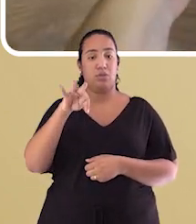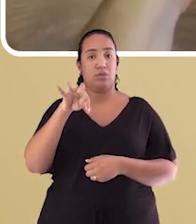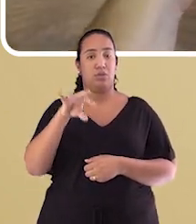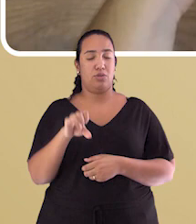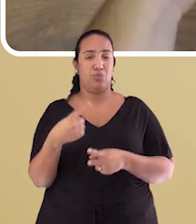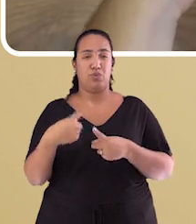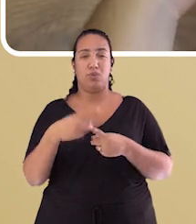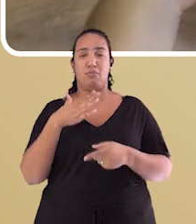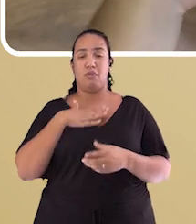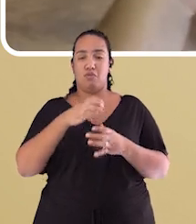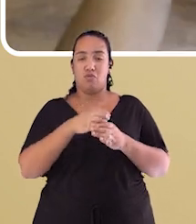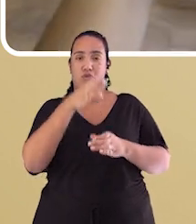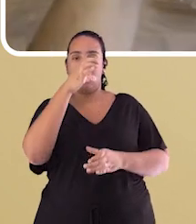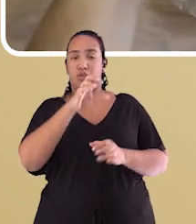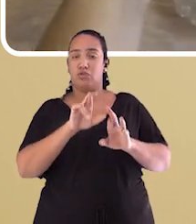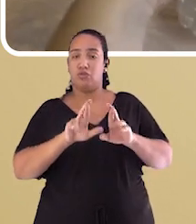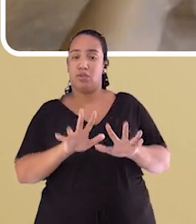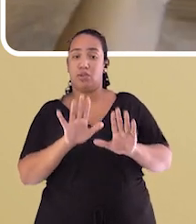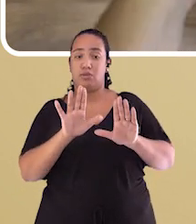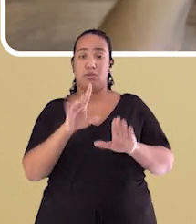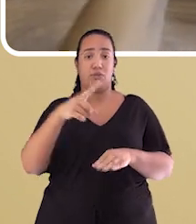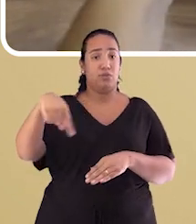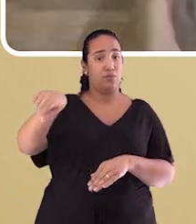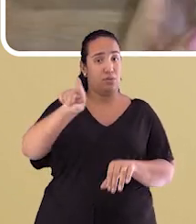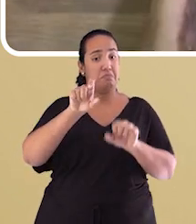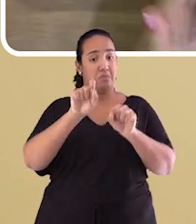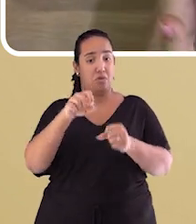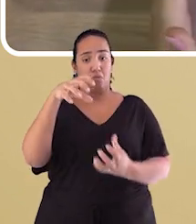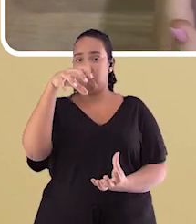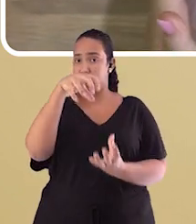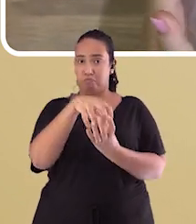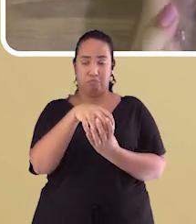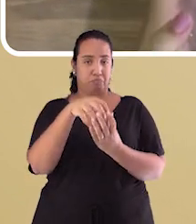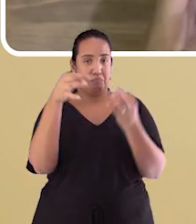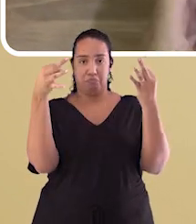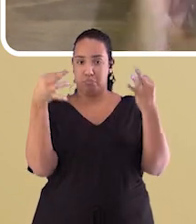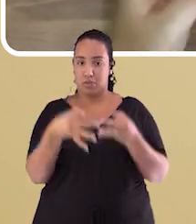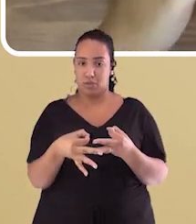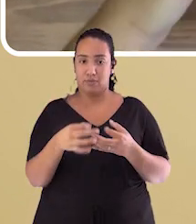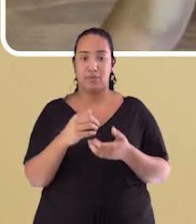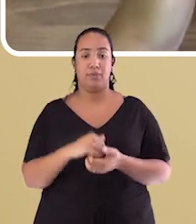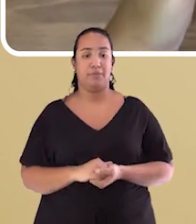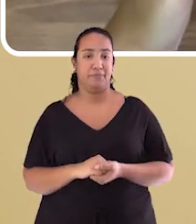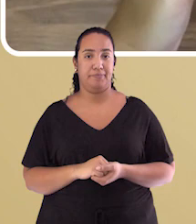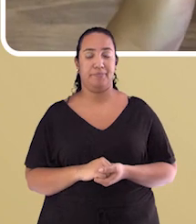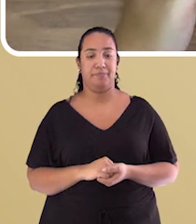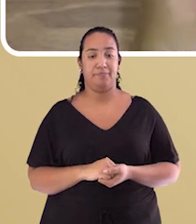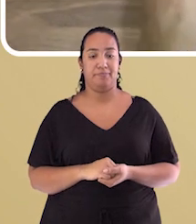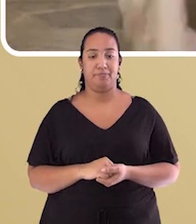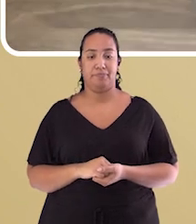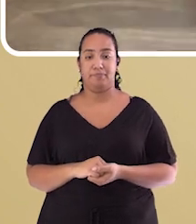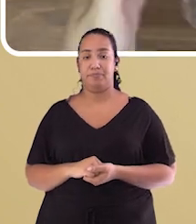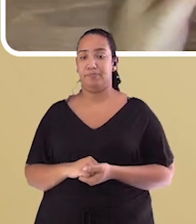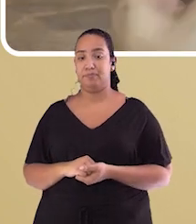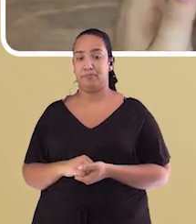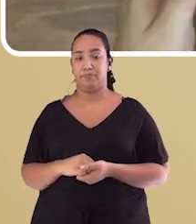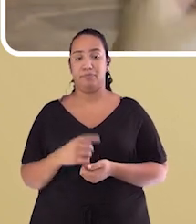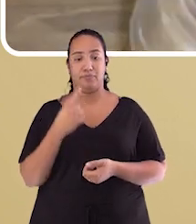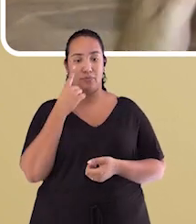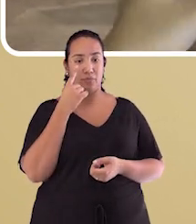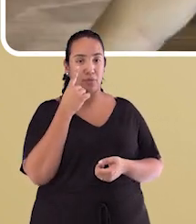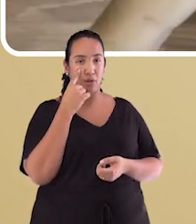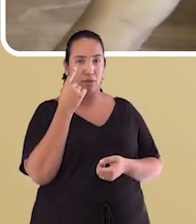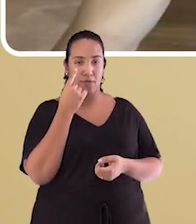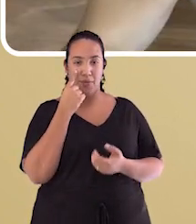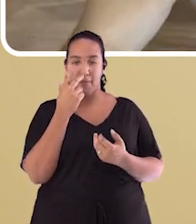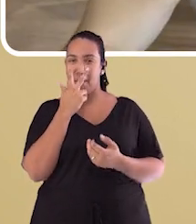do meu litro. Mas se o de vocês encaixarem, perfeito, tá, gente? E aí a gente vai pegar essa peneirinha, a